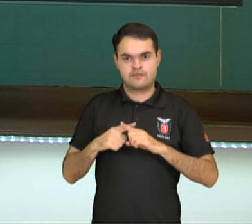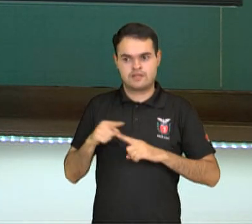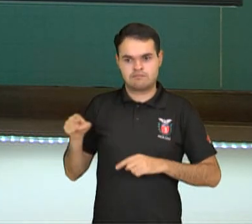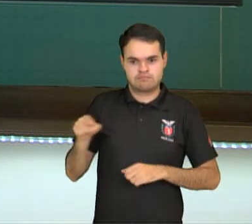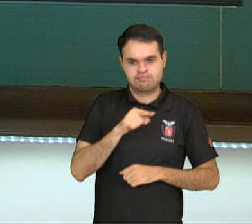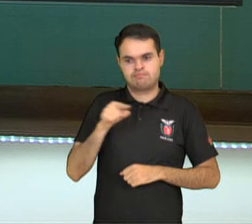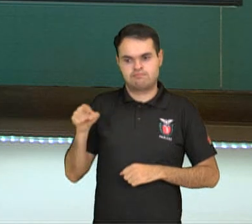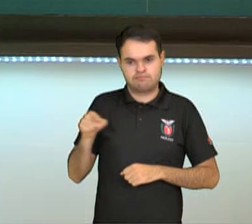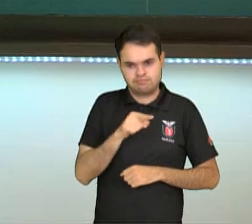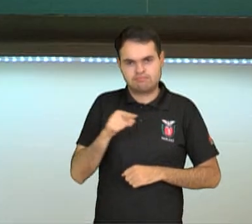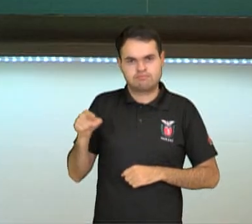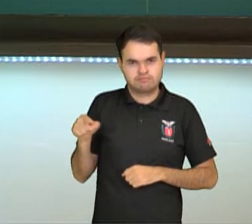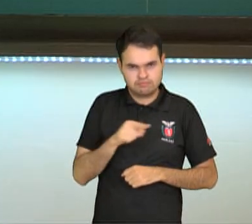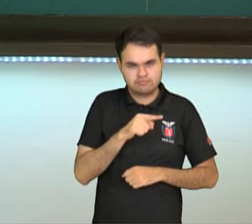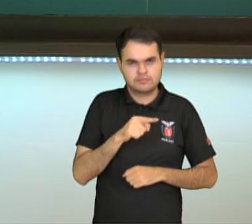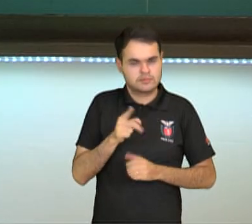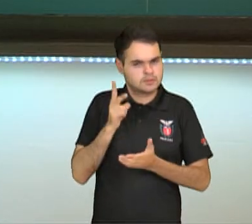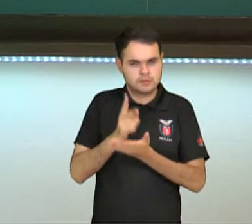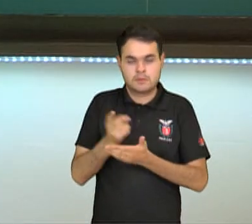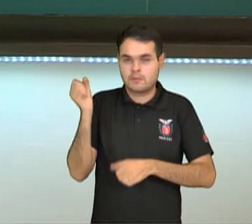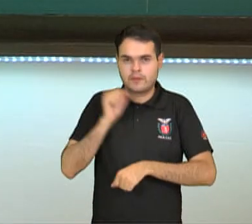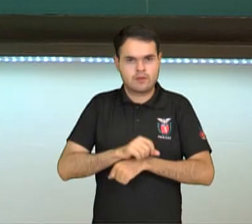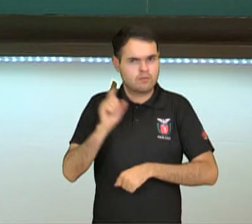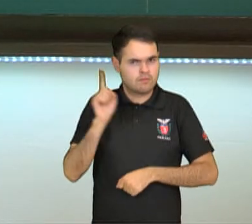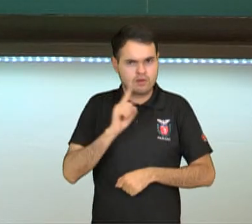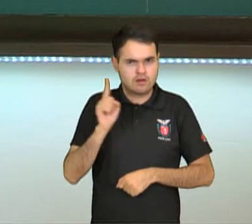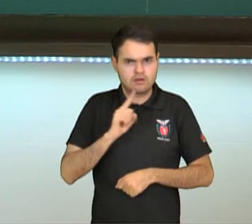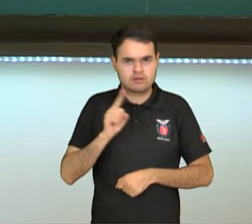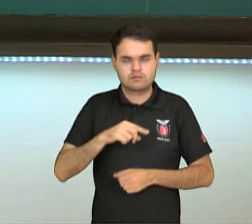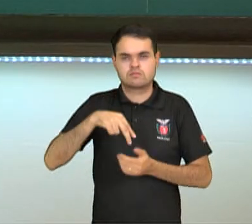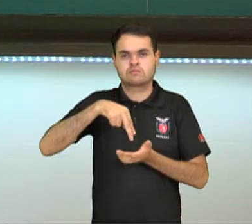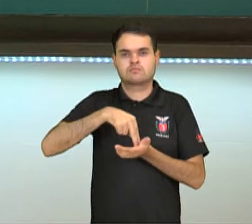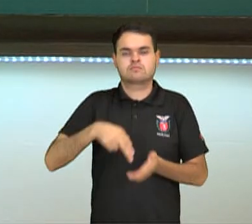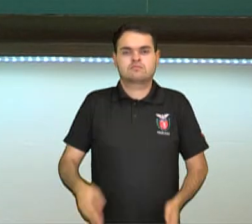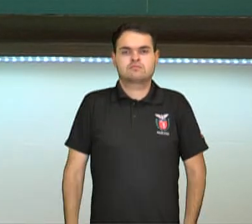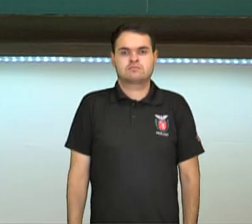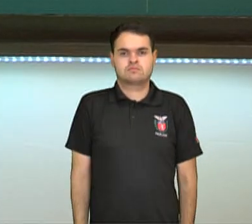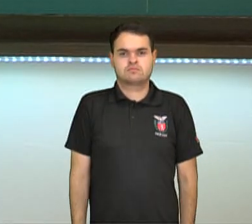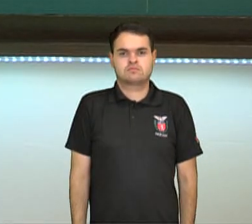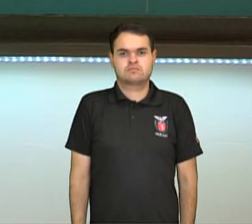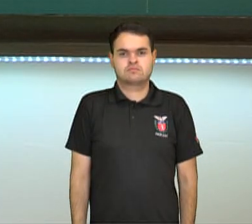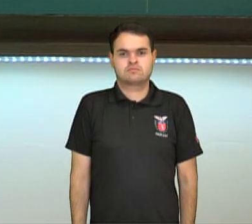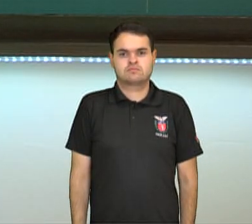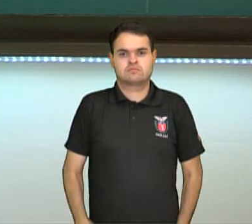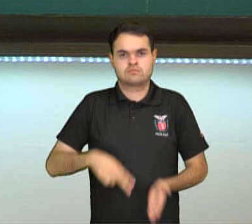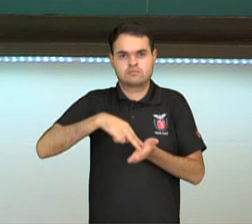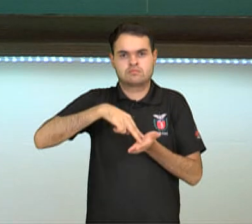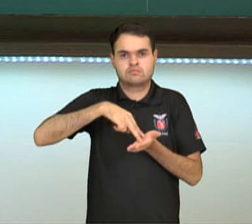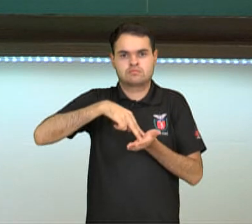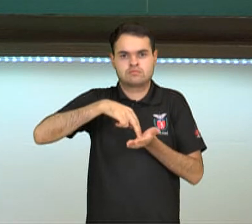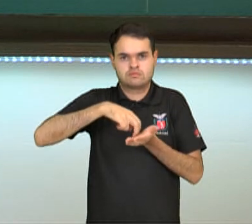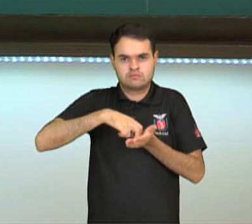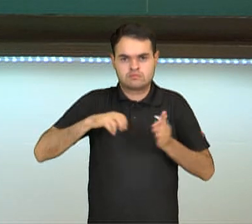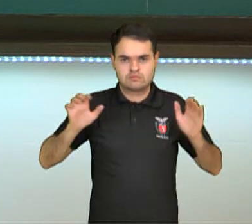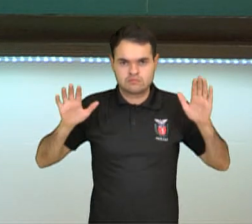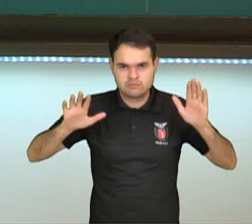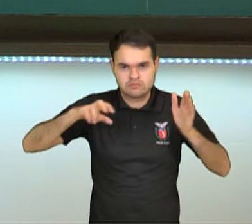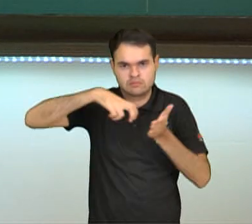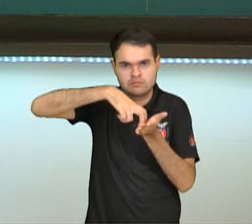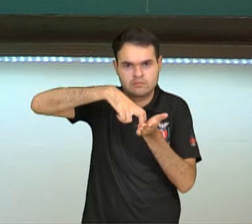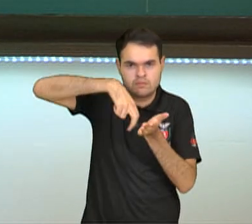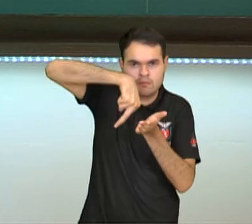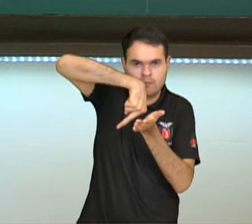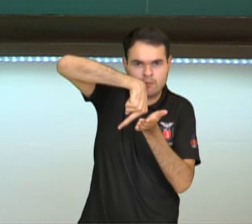movimentos de forma contínua, sem parar. Você agacha, apoia o braço, lança a perna para trás,